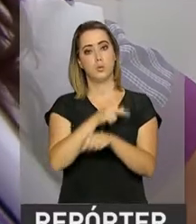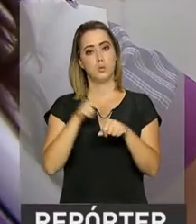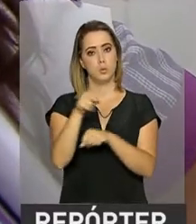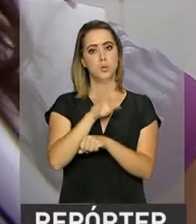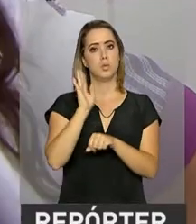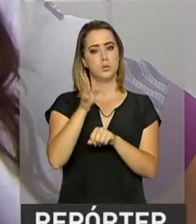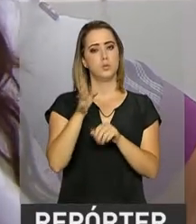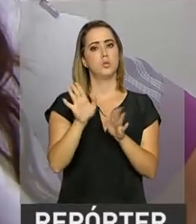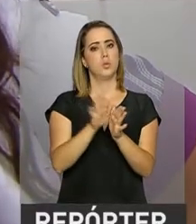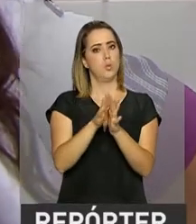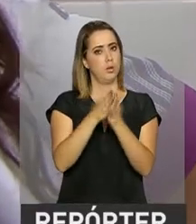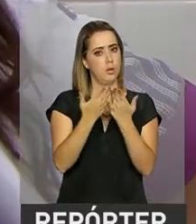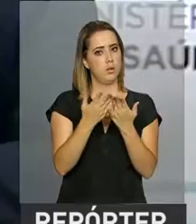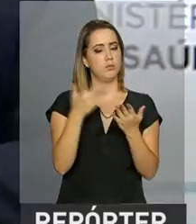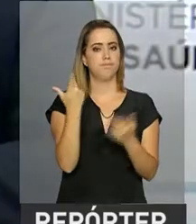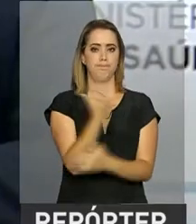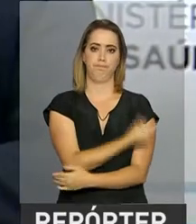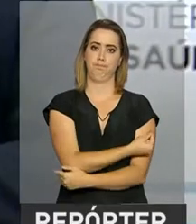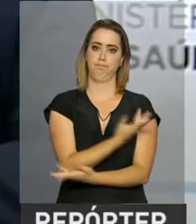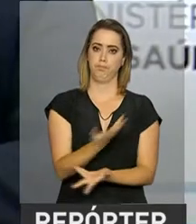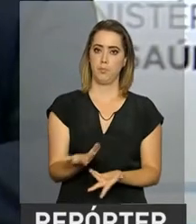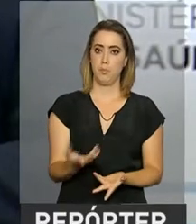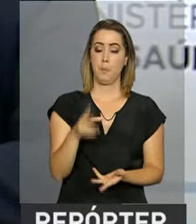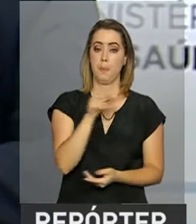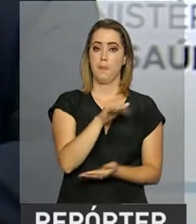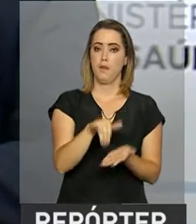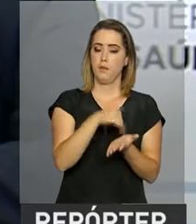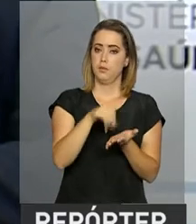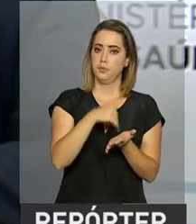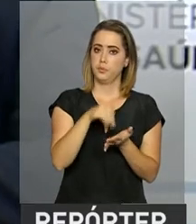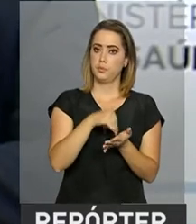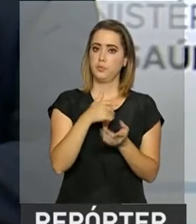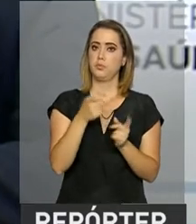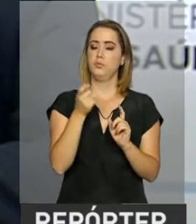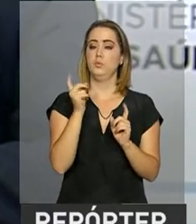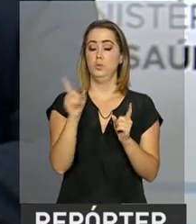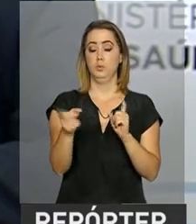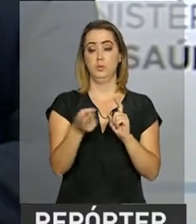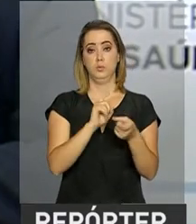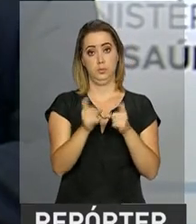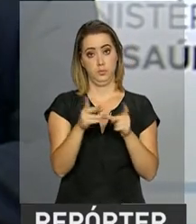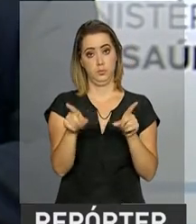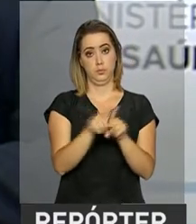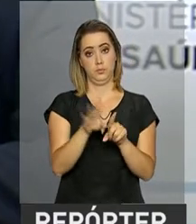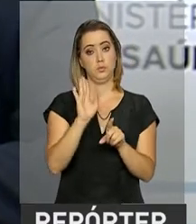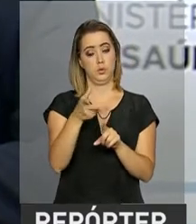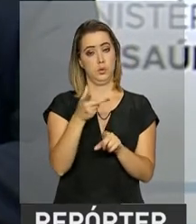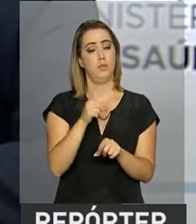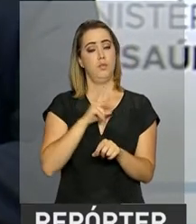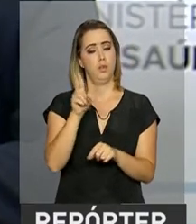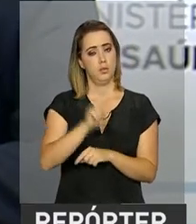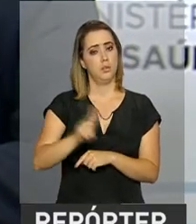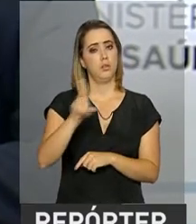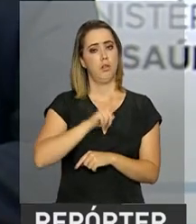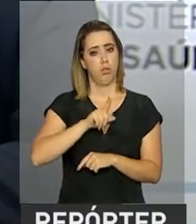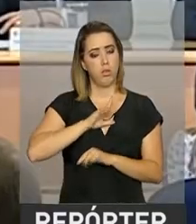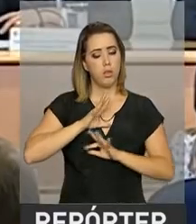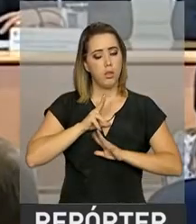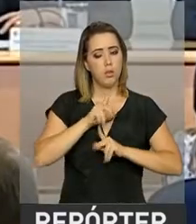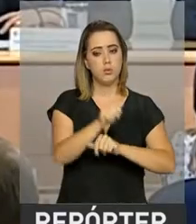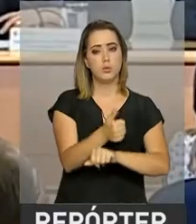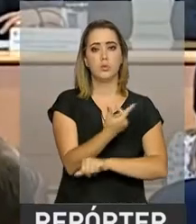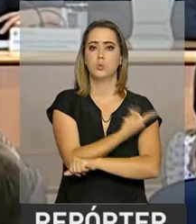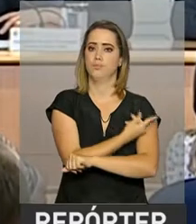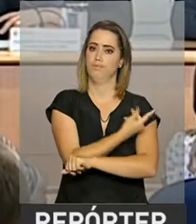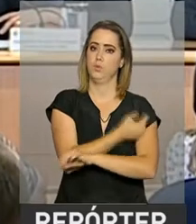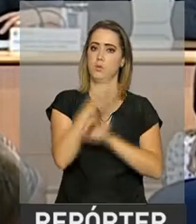nacional de vacinação segundo o secretário executivo do ministério da saúde a quantidade suficiente da vacina em estoque e